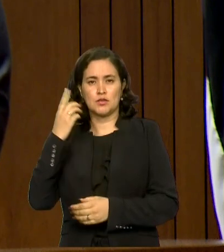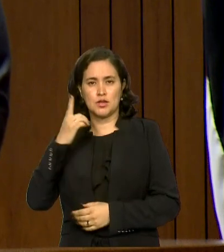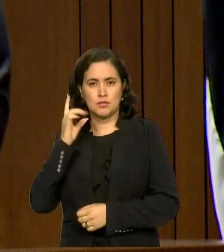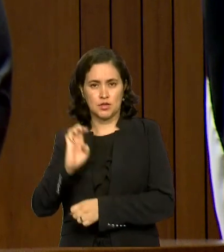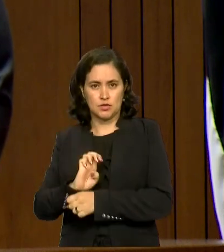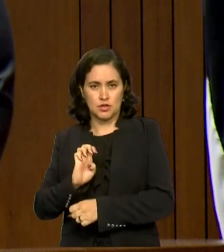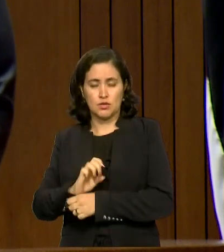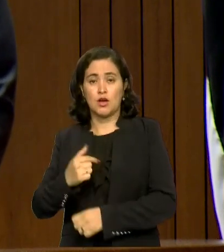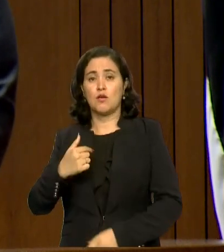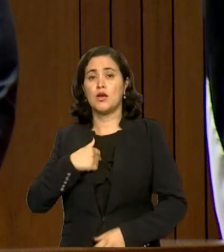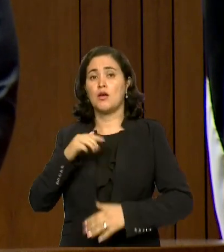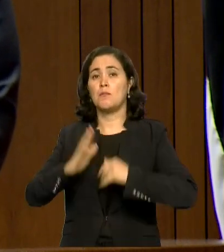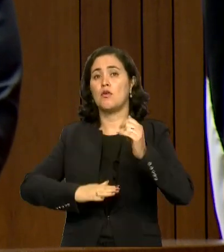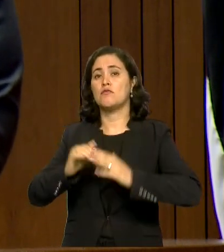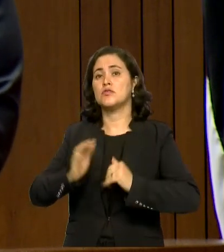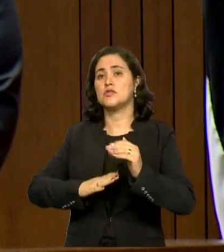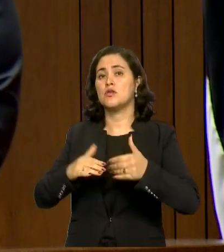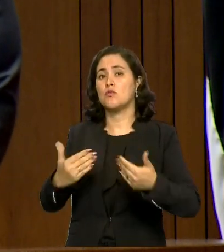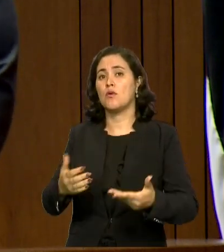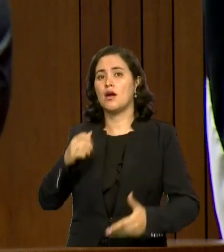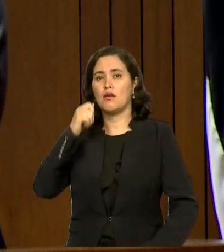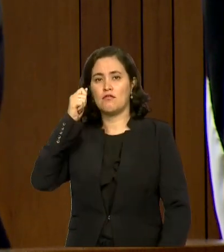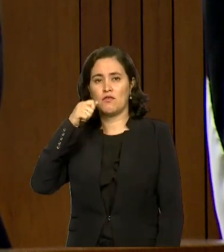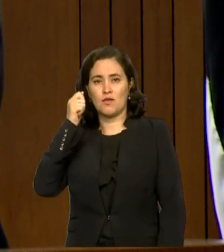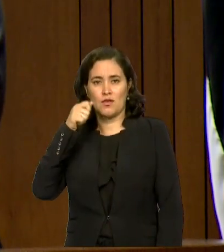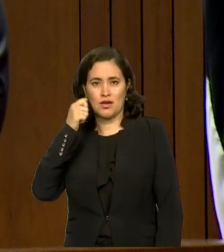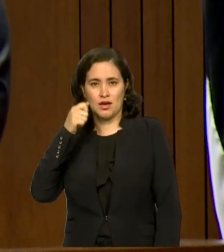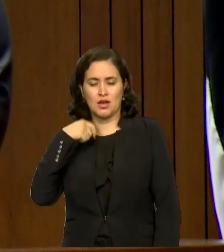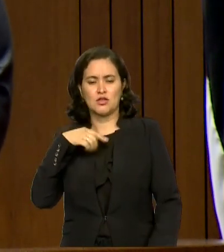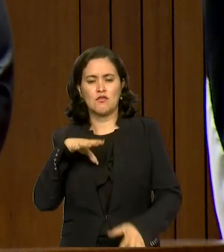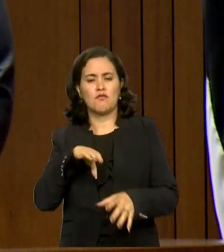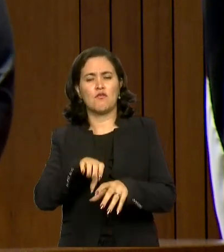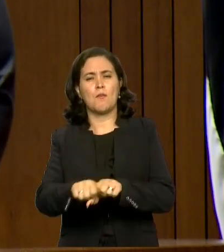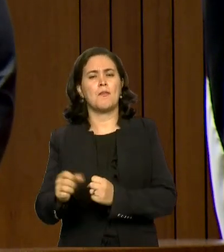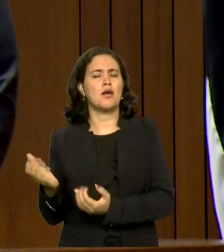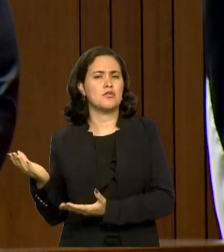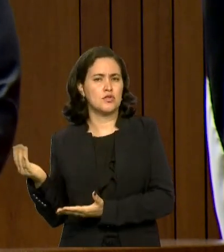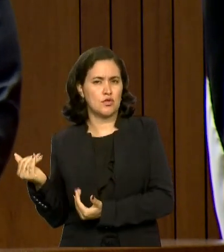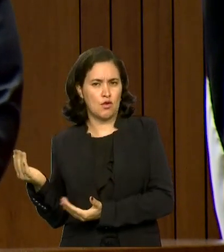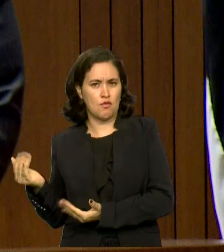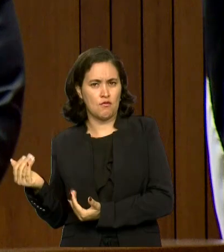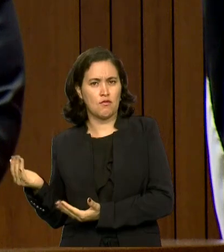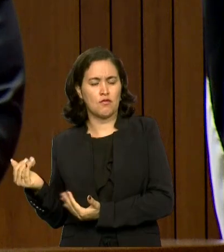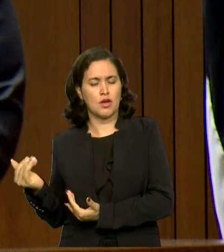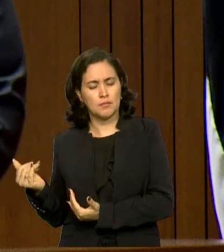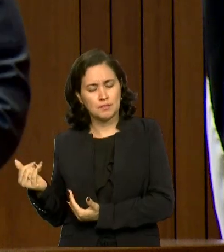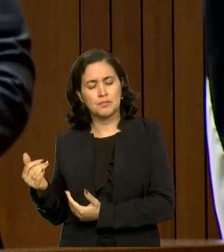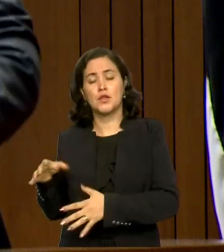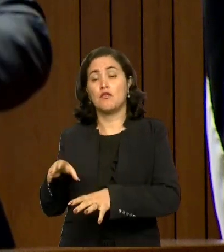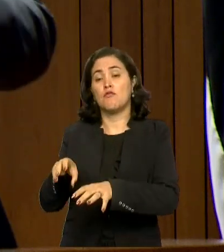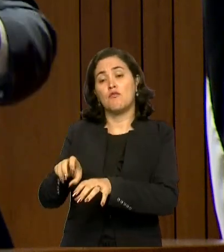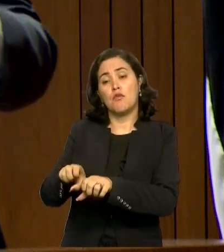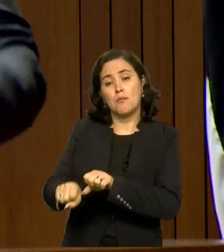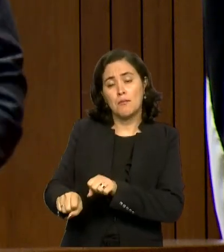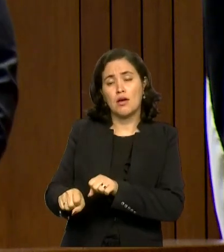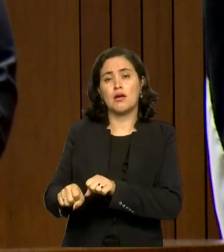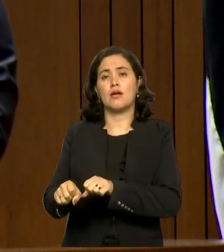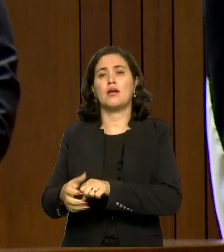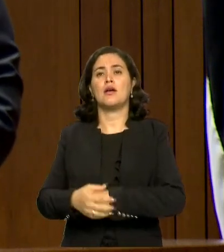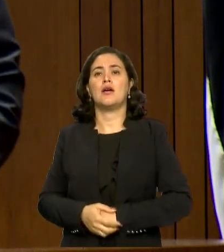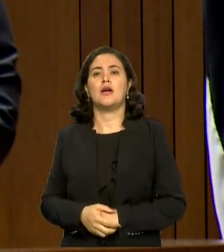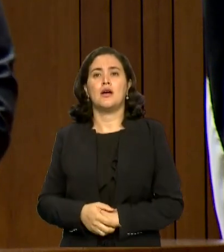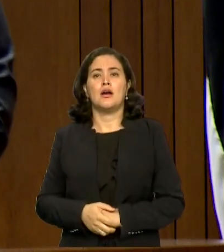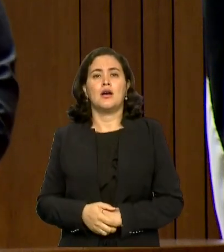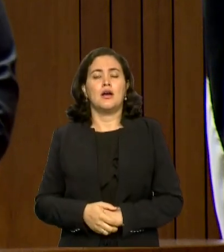que exerci na minha vida, me formei logo bem cedo e logo ao me formar, na época, para os colegas